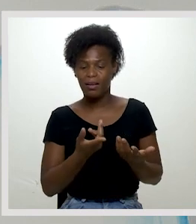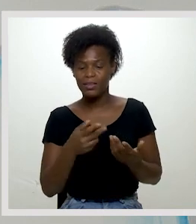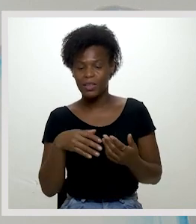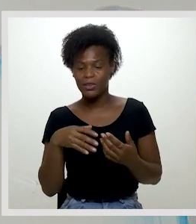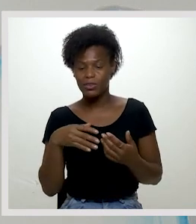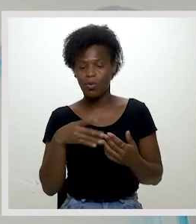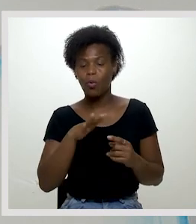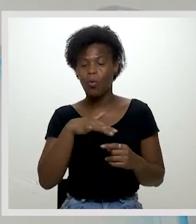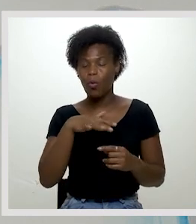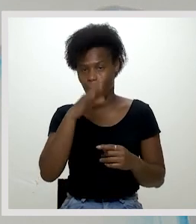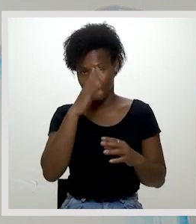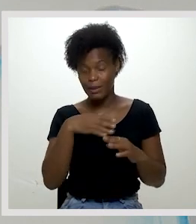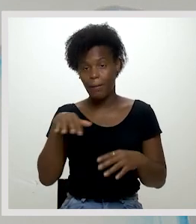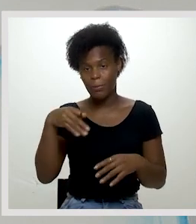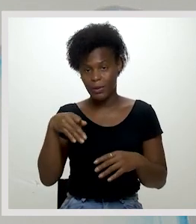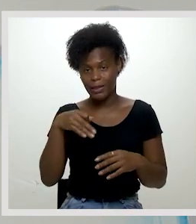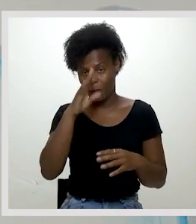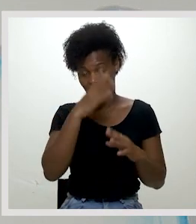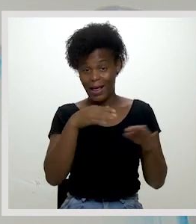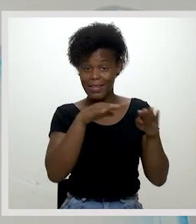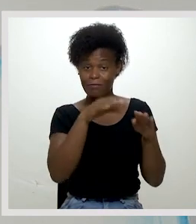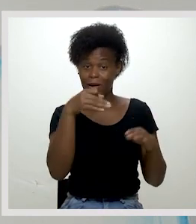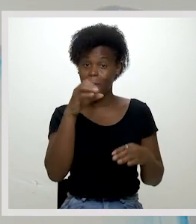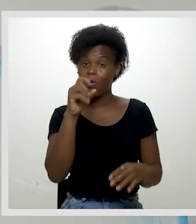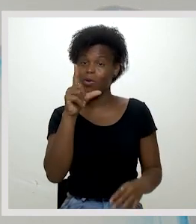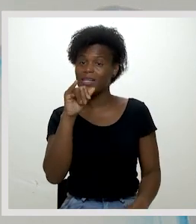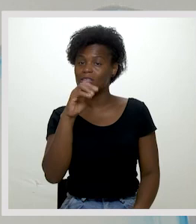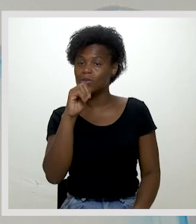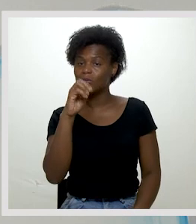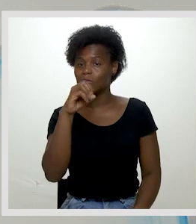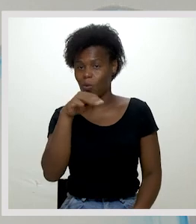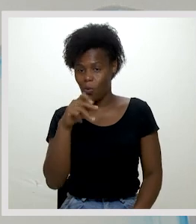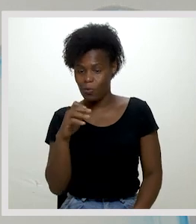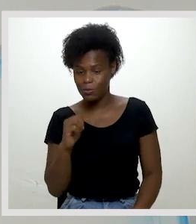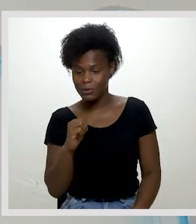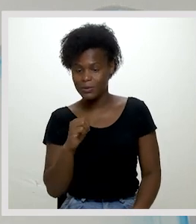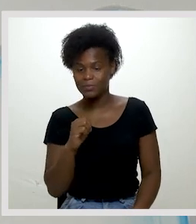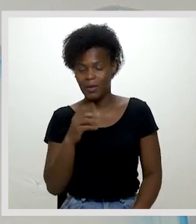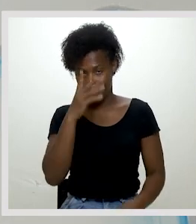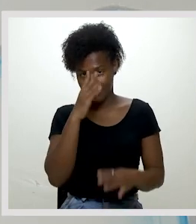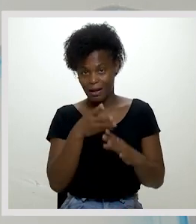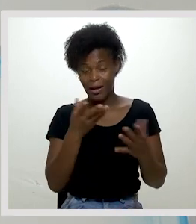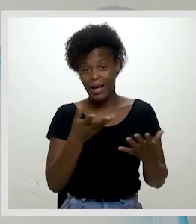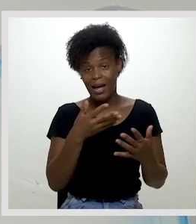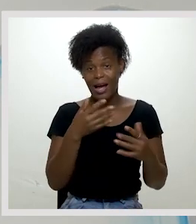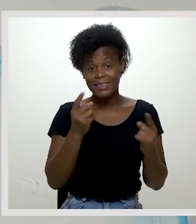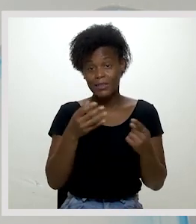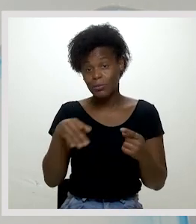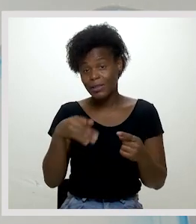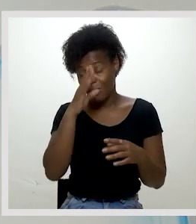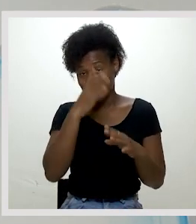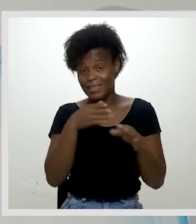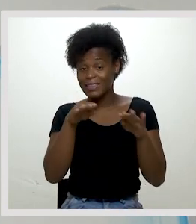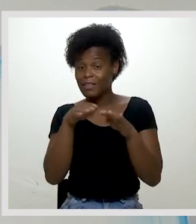proteínas ocorre a nível das polissomas, ou seja, a síntese proteica ocorre precisamente a nível dos polissomas. Lembre-se daquilo